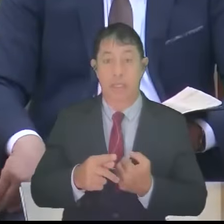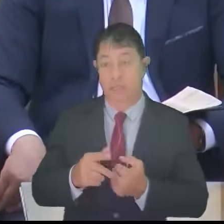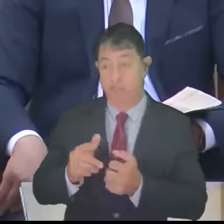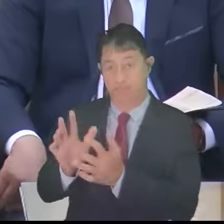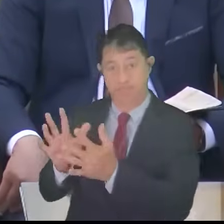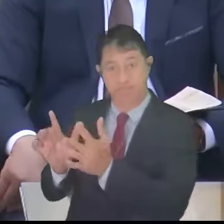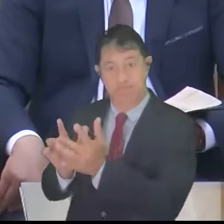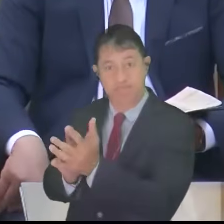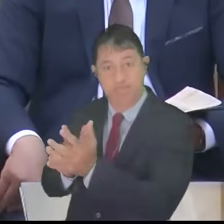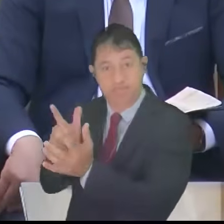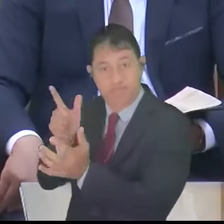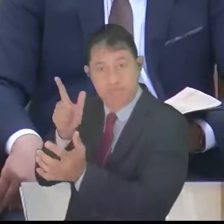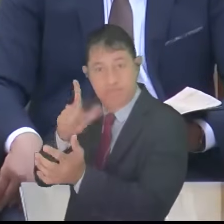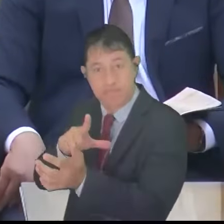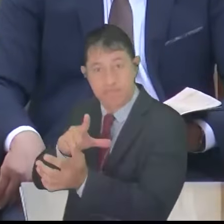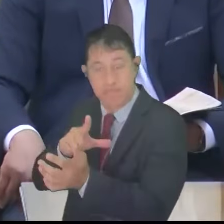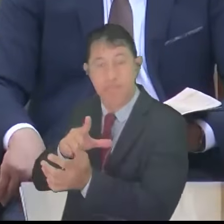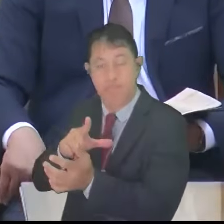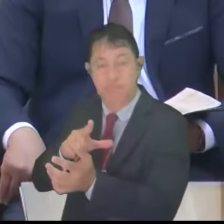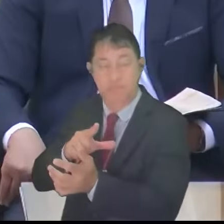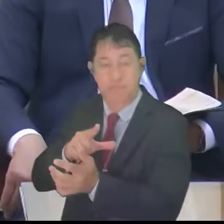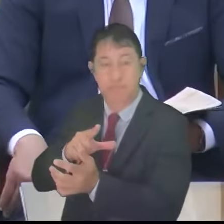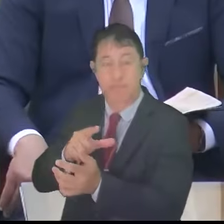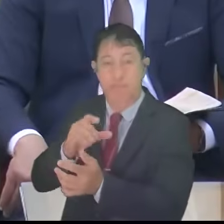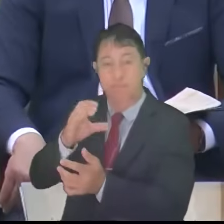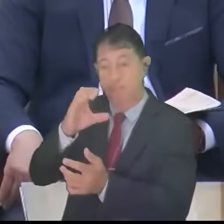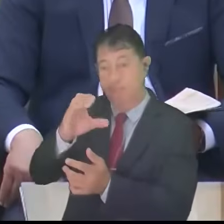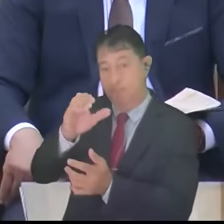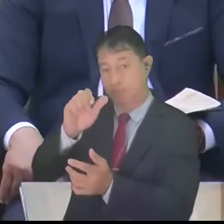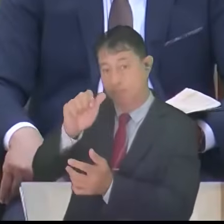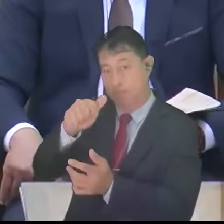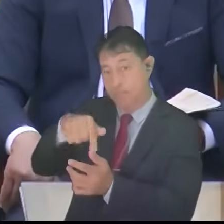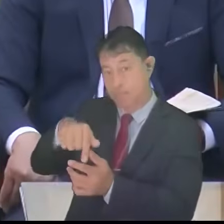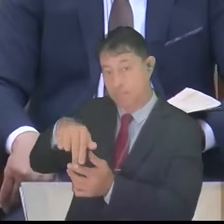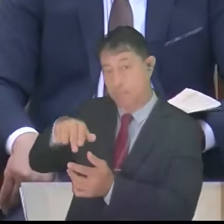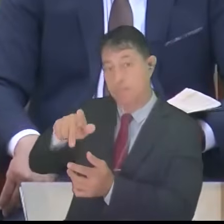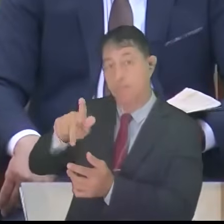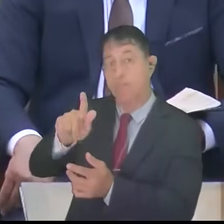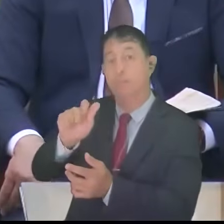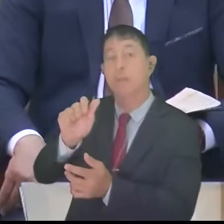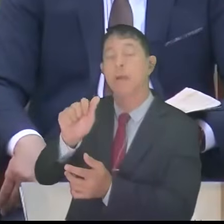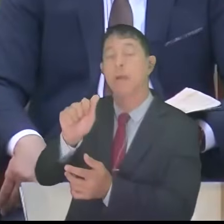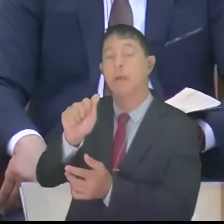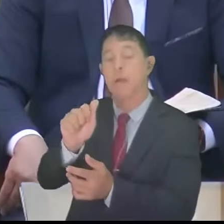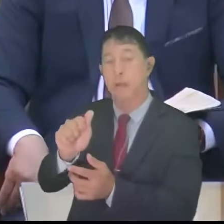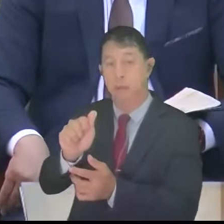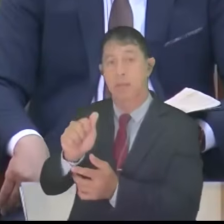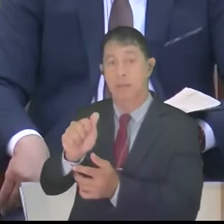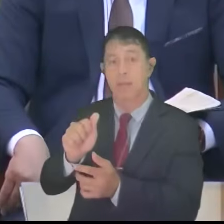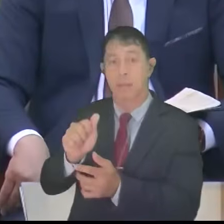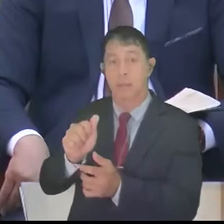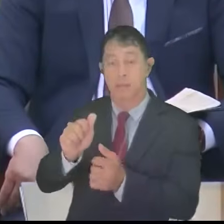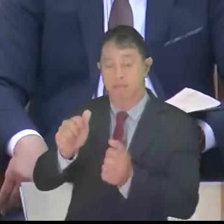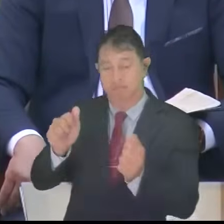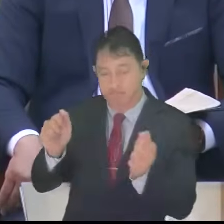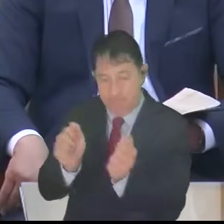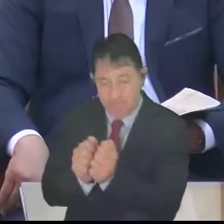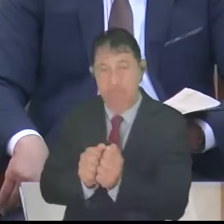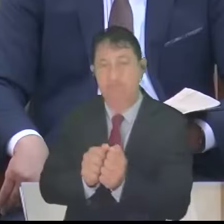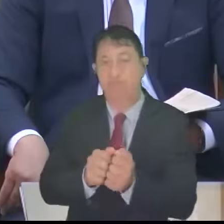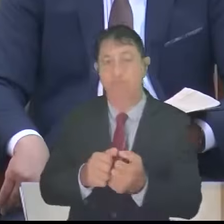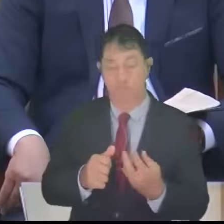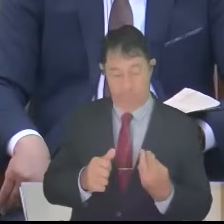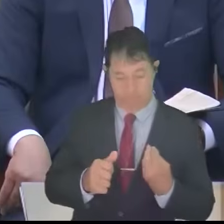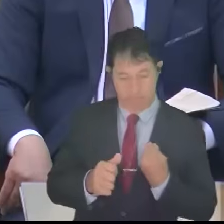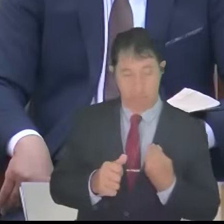agora não vai mais para onde quer, você agora não faz mais o que quer, você agora não diz mais o que quer, você